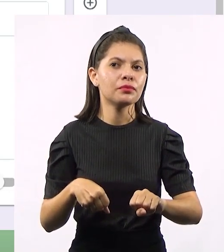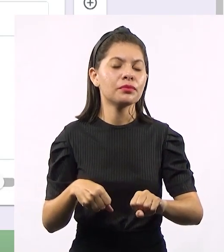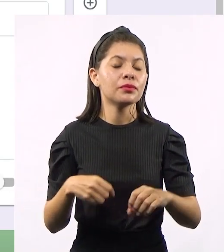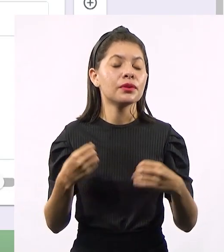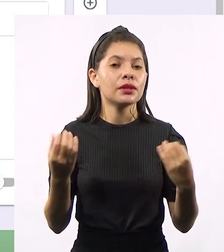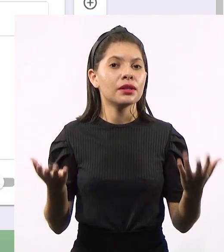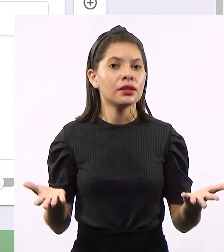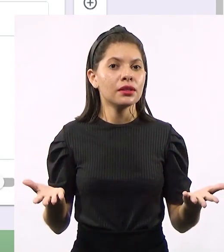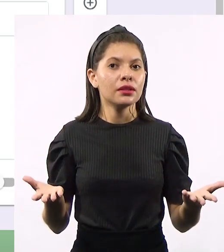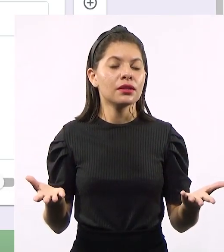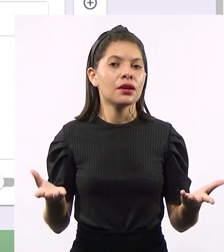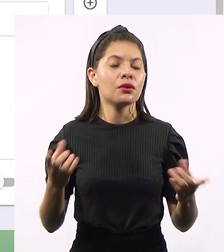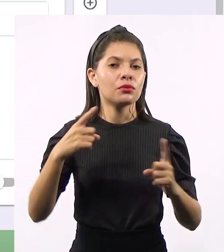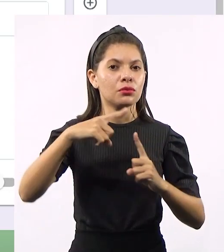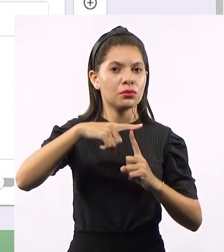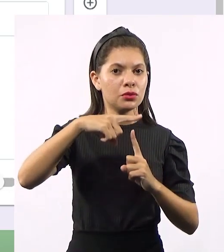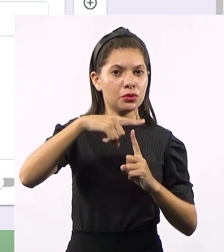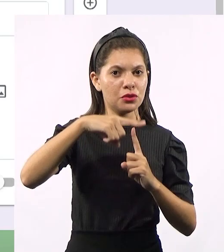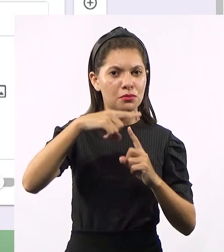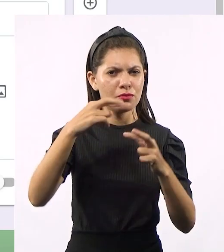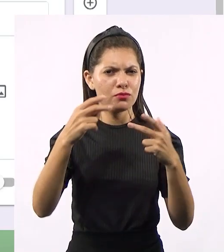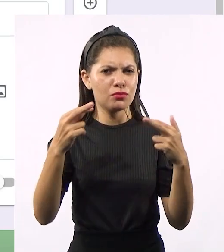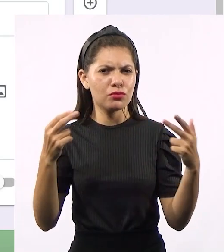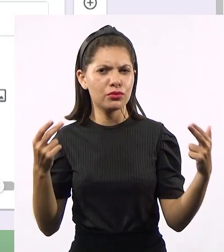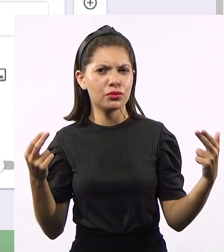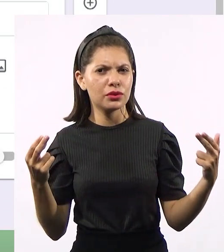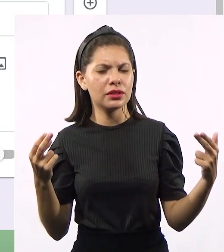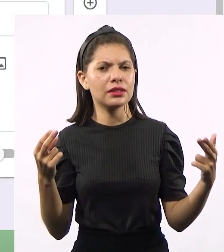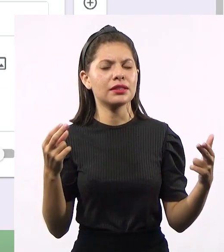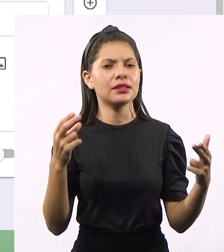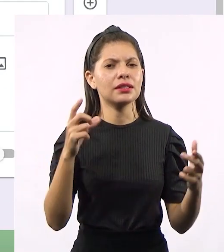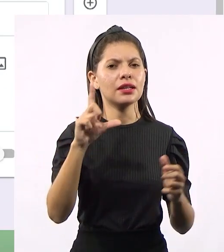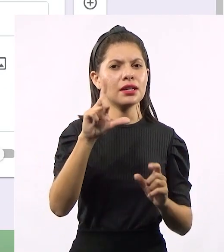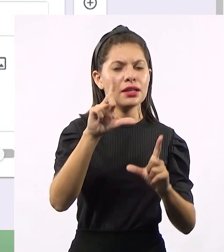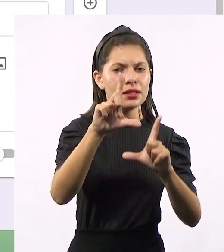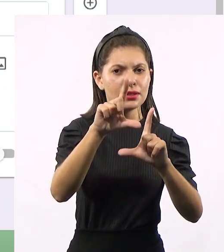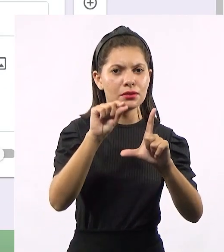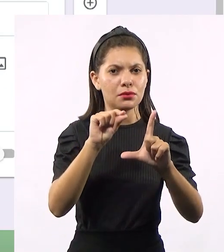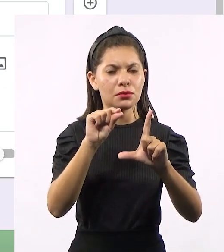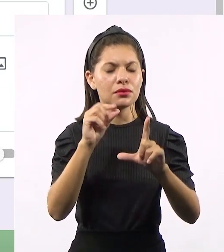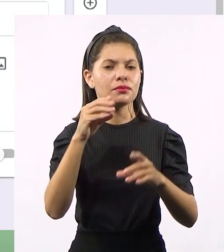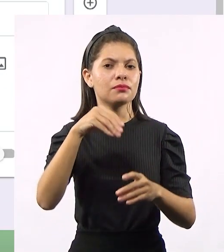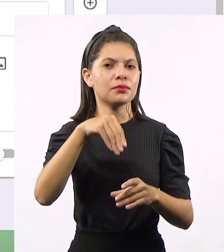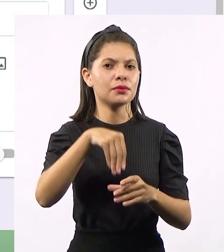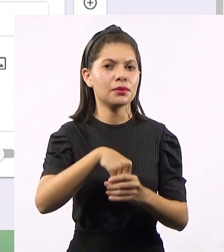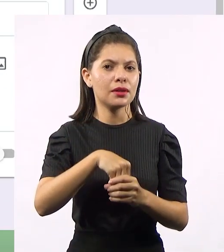Então, ele vai ser do tipo múltipla escolha, e aí eu vou inserir as opções. Então, vamos lá.